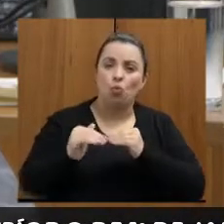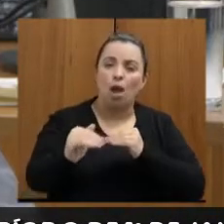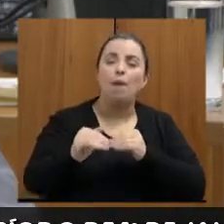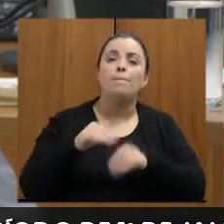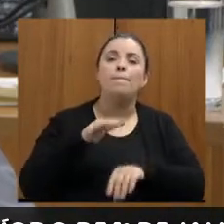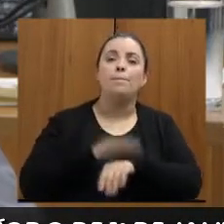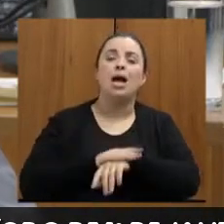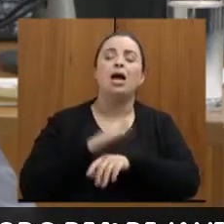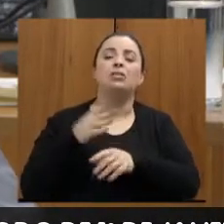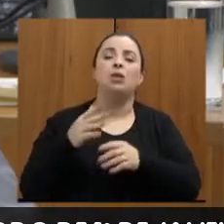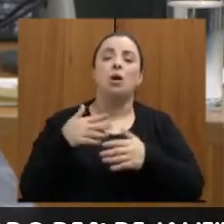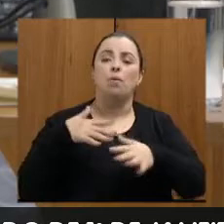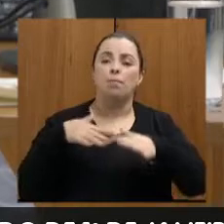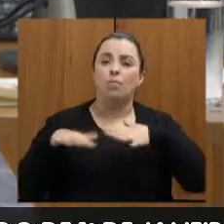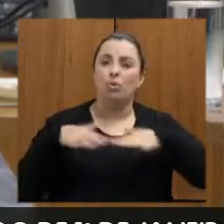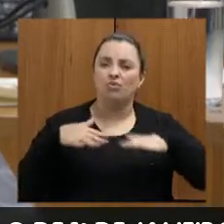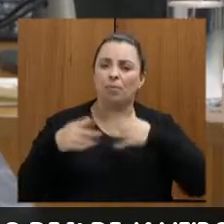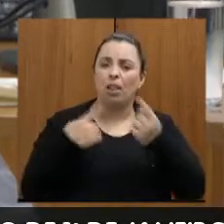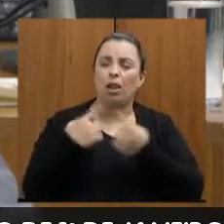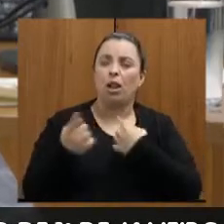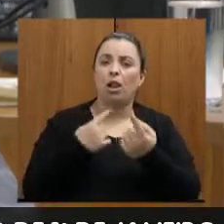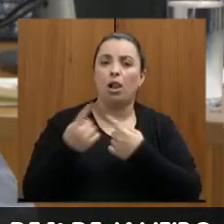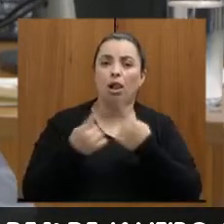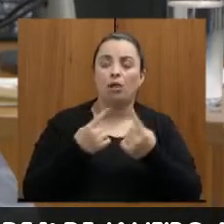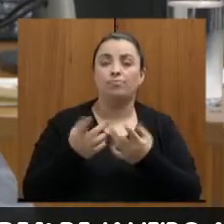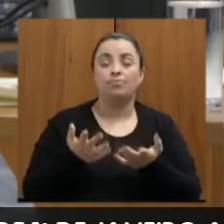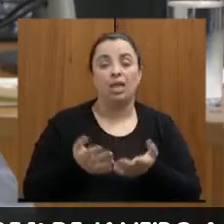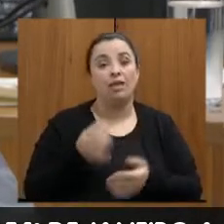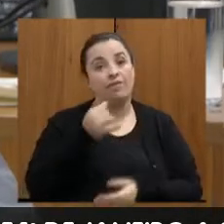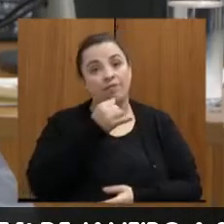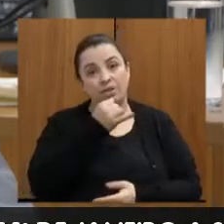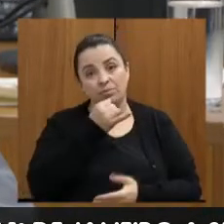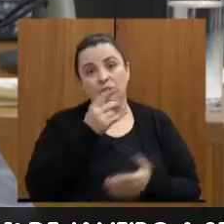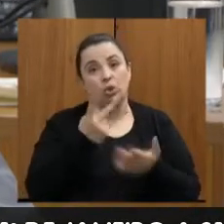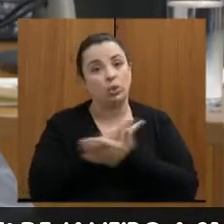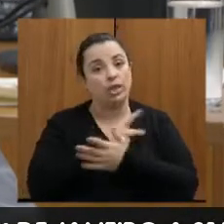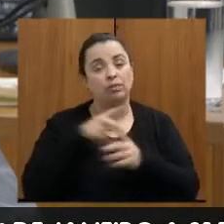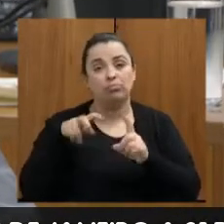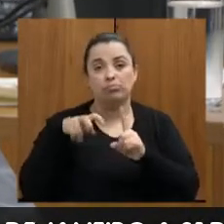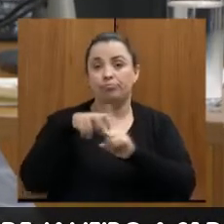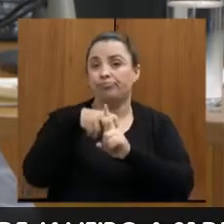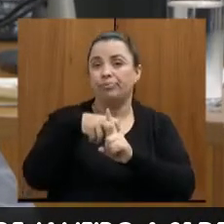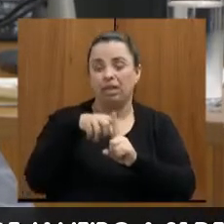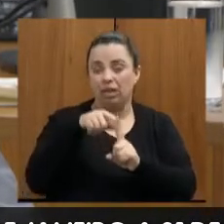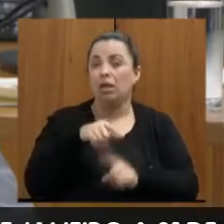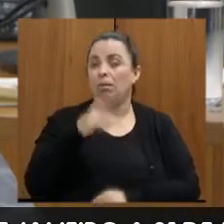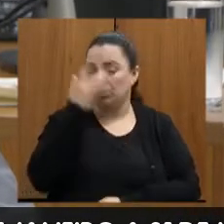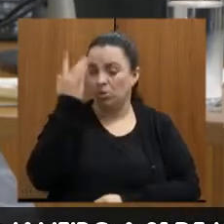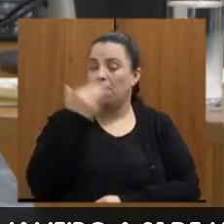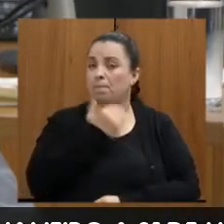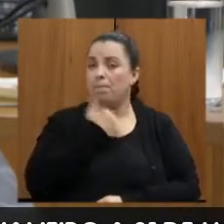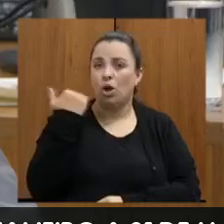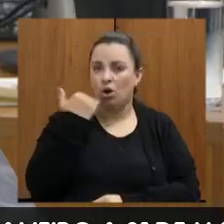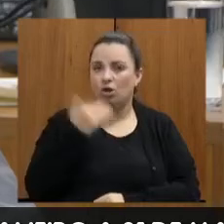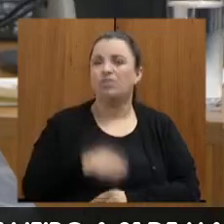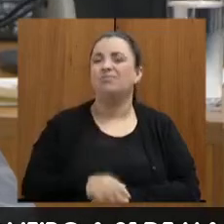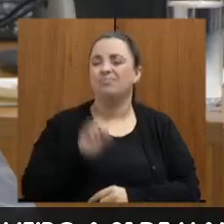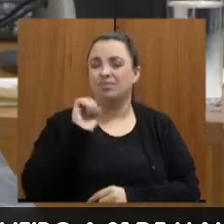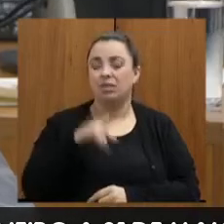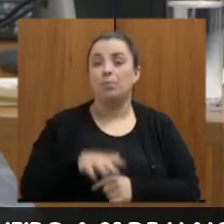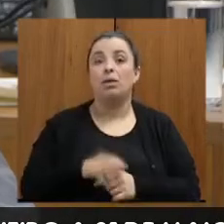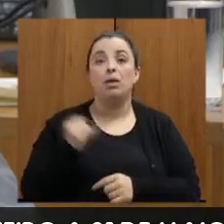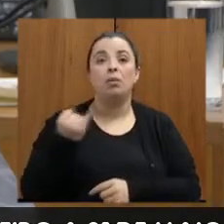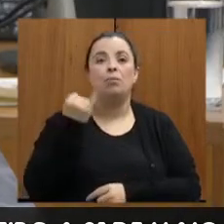infelizmente tem tido de acidentes o convite os fatais está muito importante 040